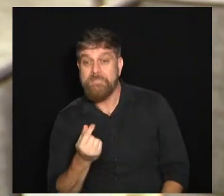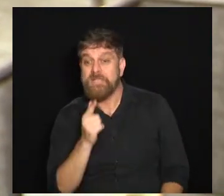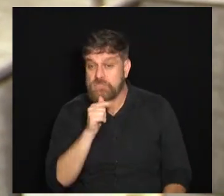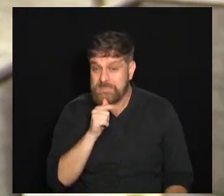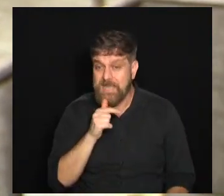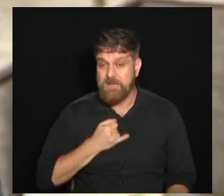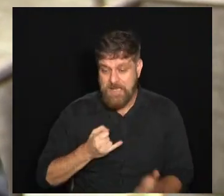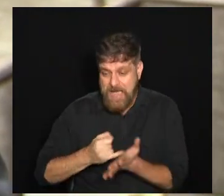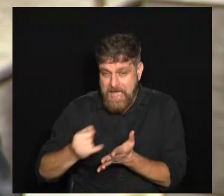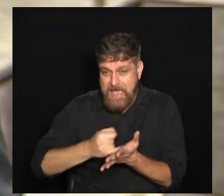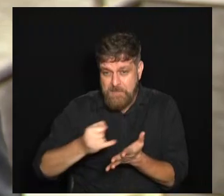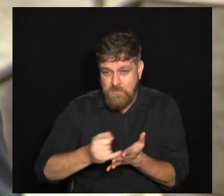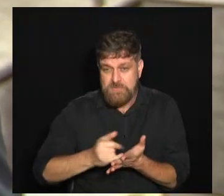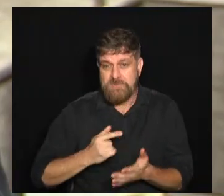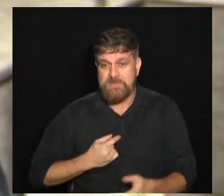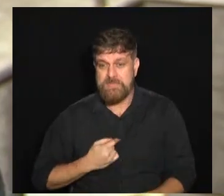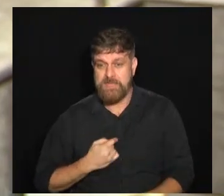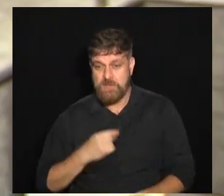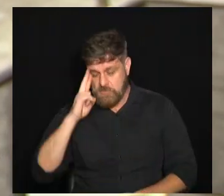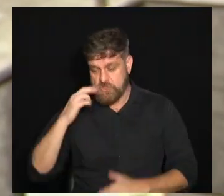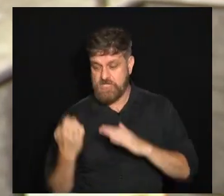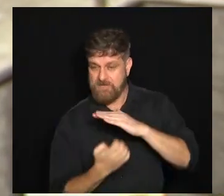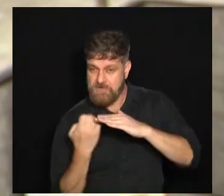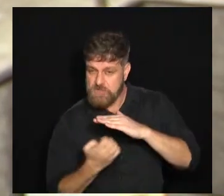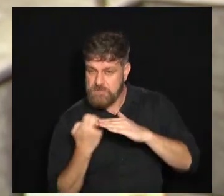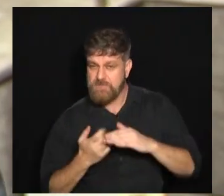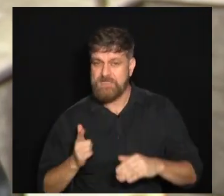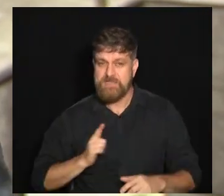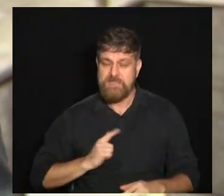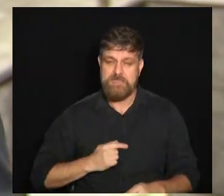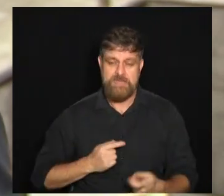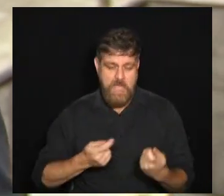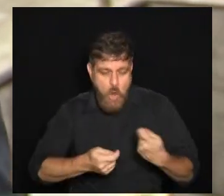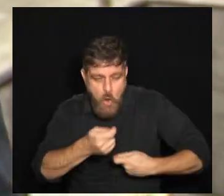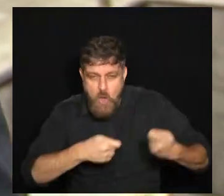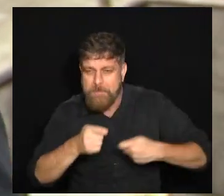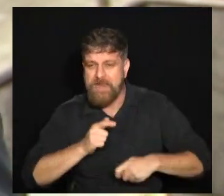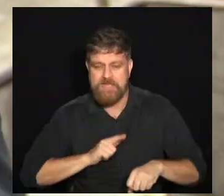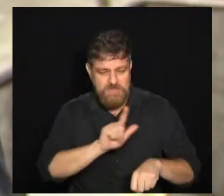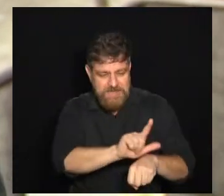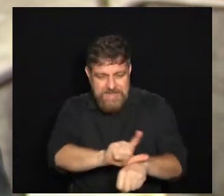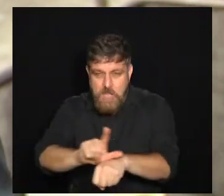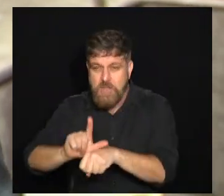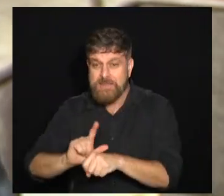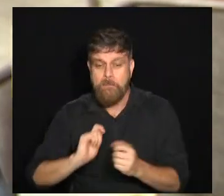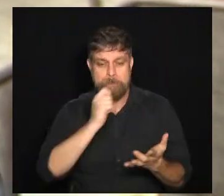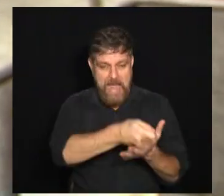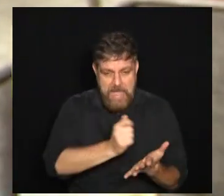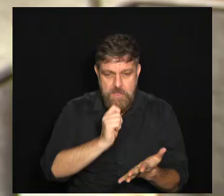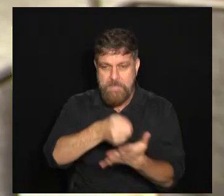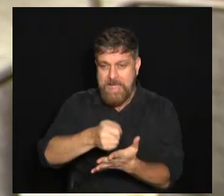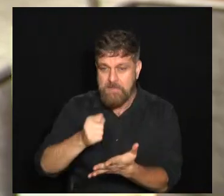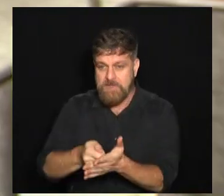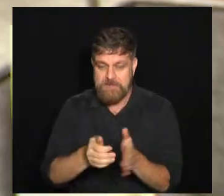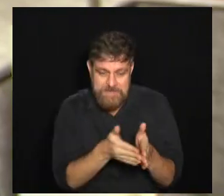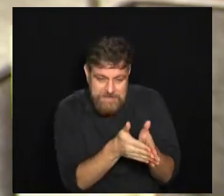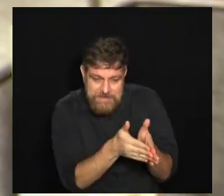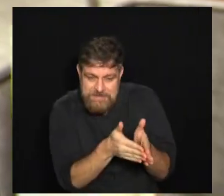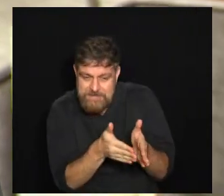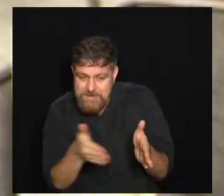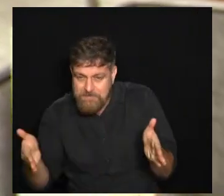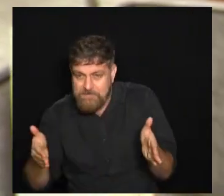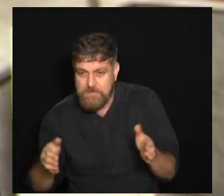todos os impostos que os empresários, comerciantes, profissionais liberais, autônomos estão pagando. E nesse período